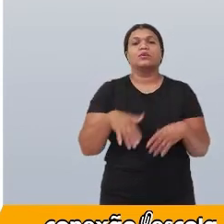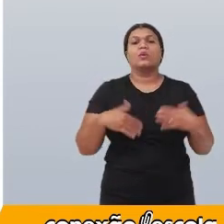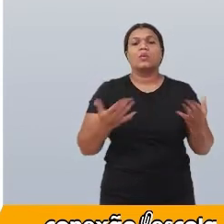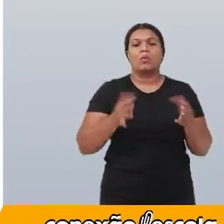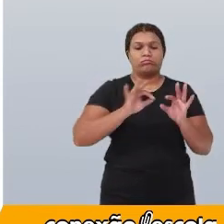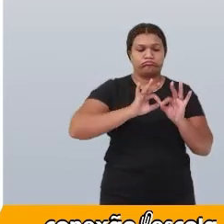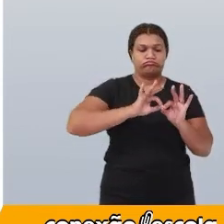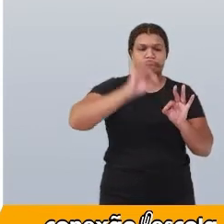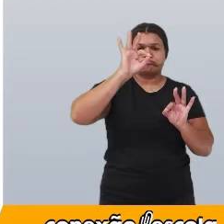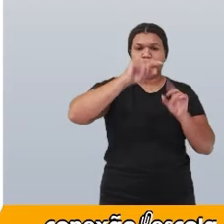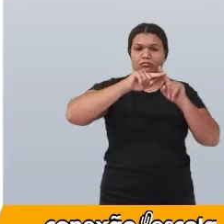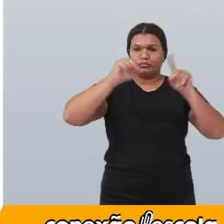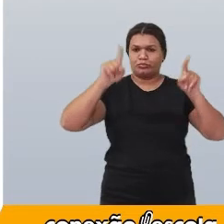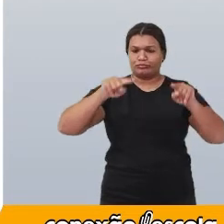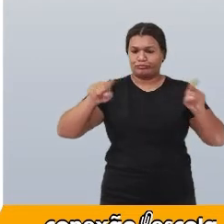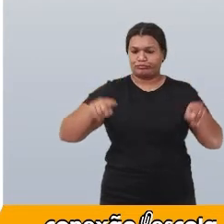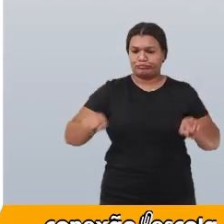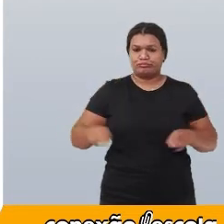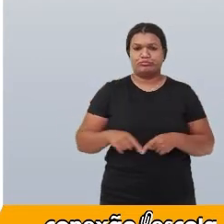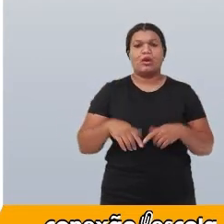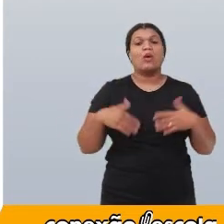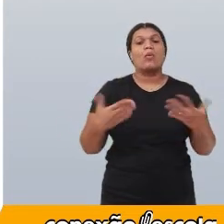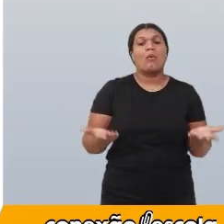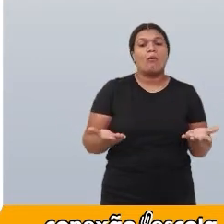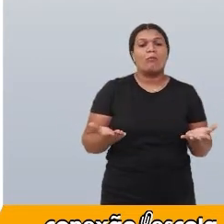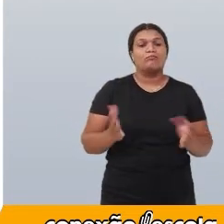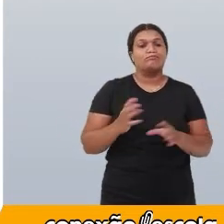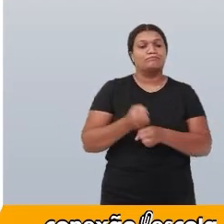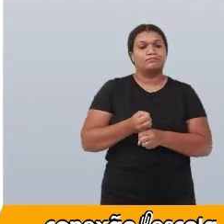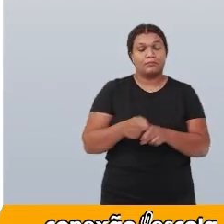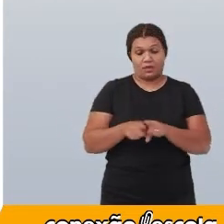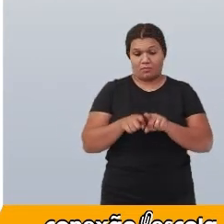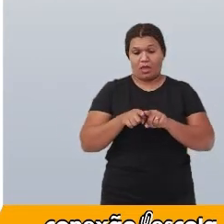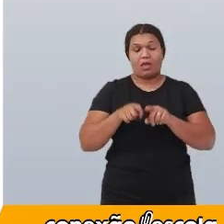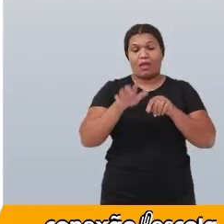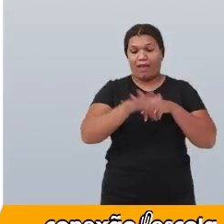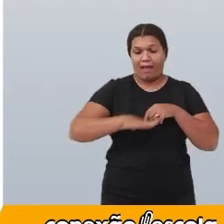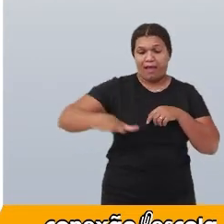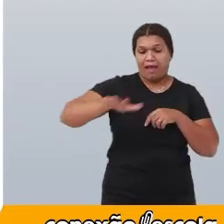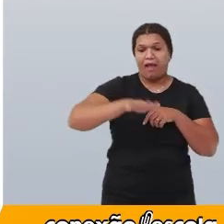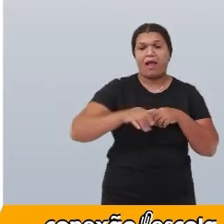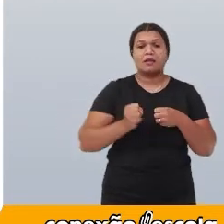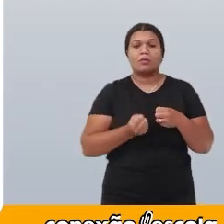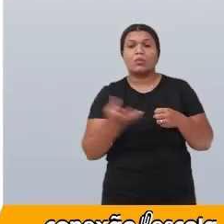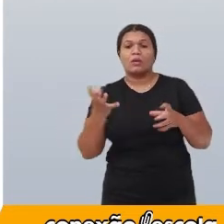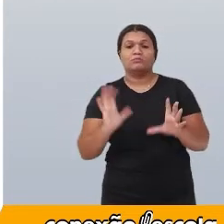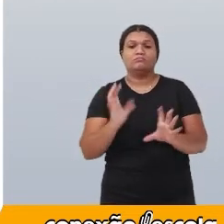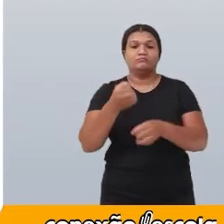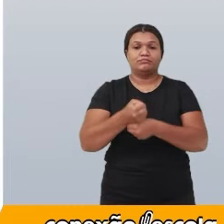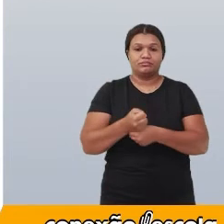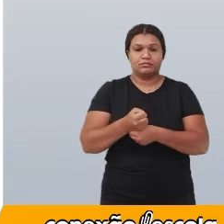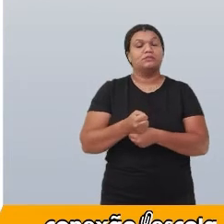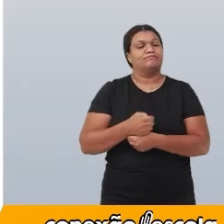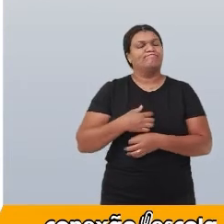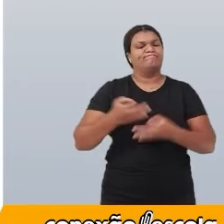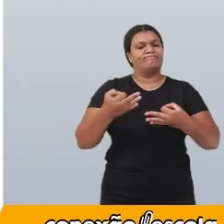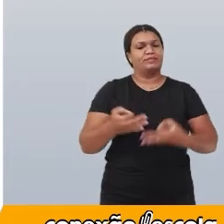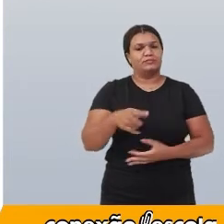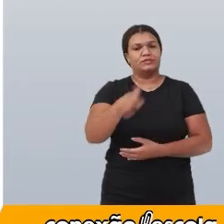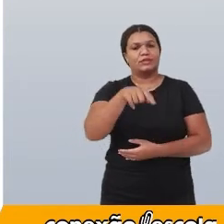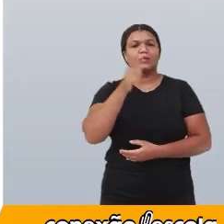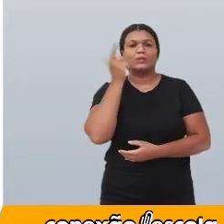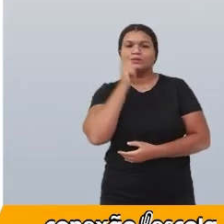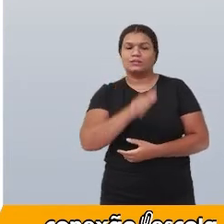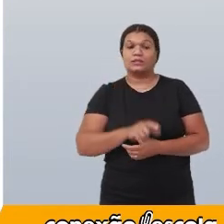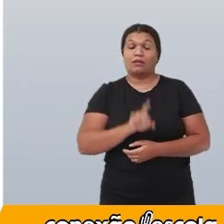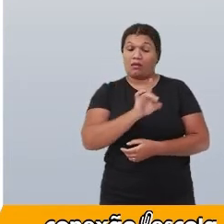o perímetro e a área dessa figura. Tenho certeza que você vai conseguir. Lembrando que